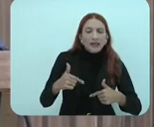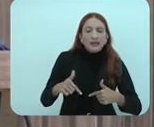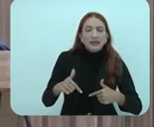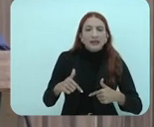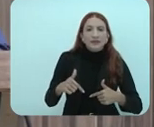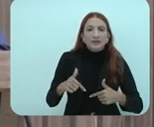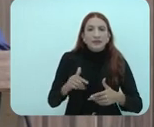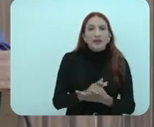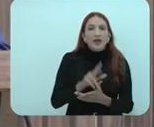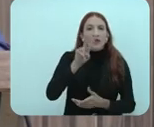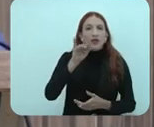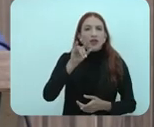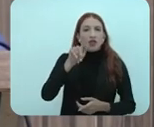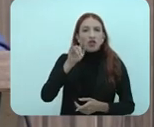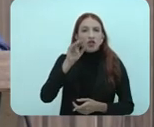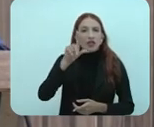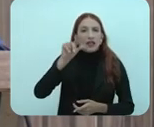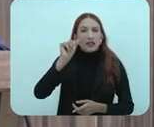hoje